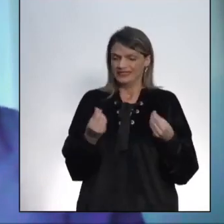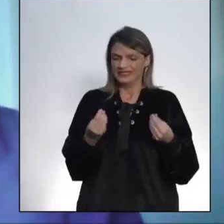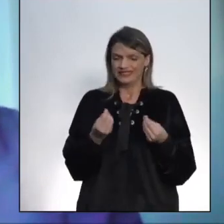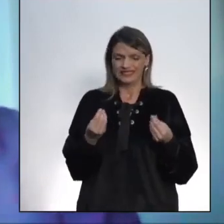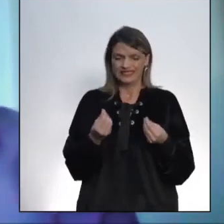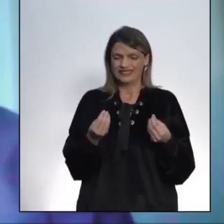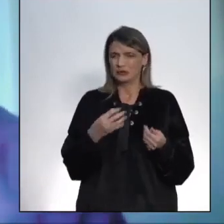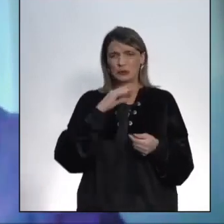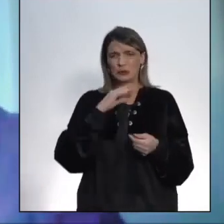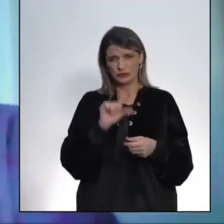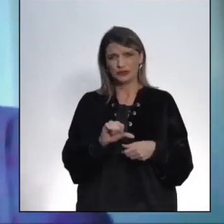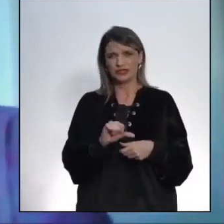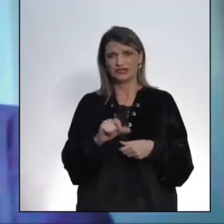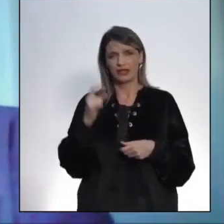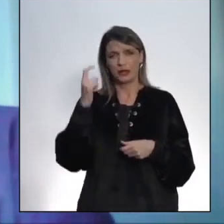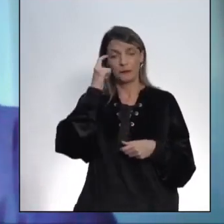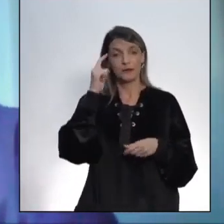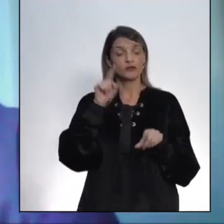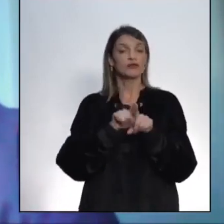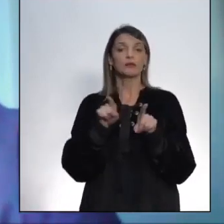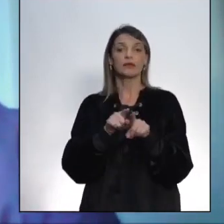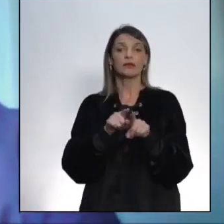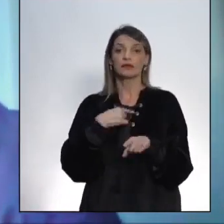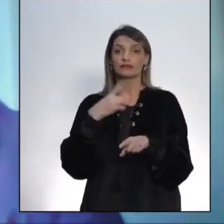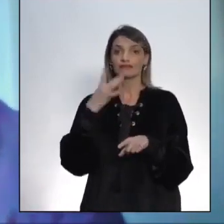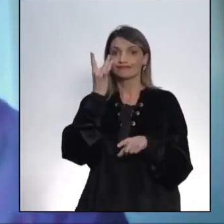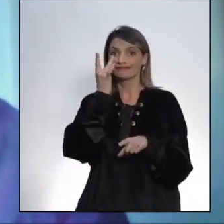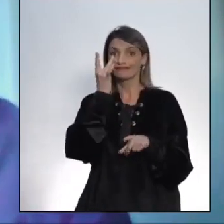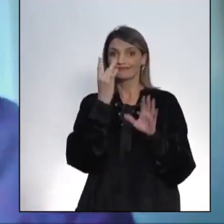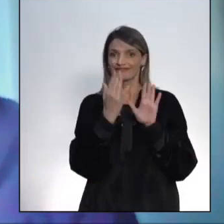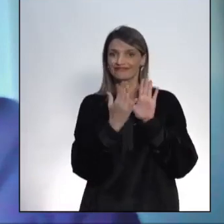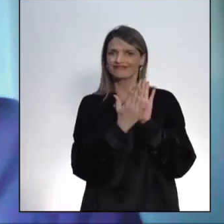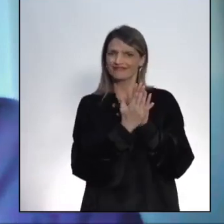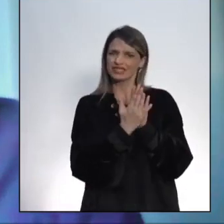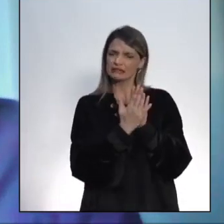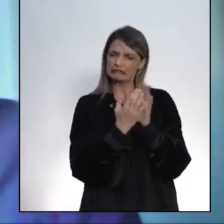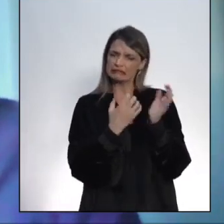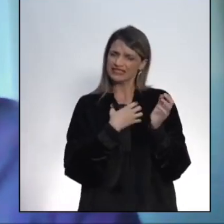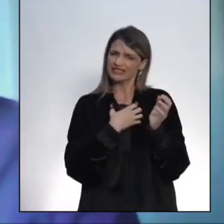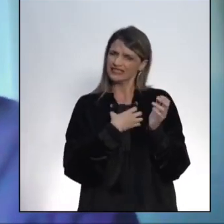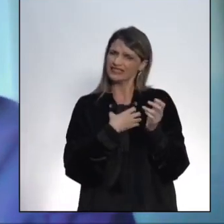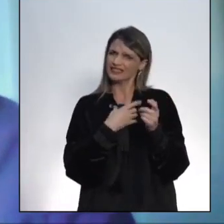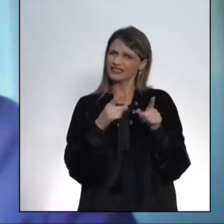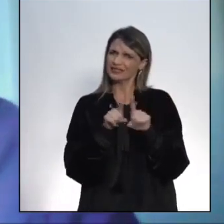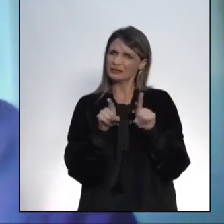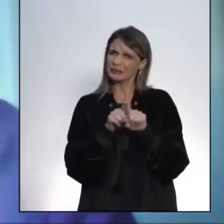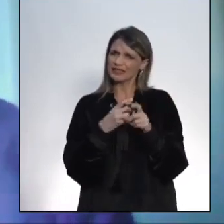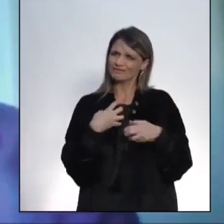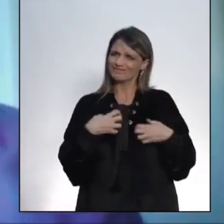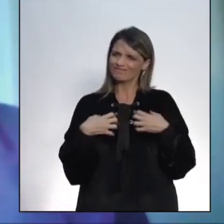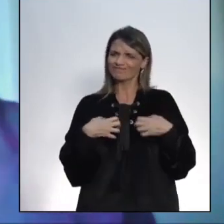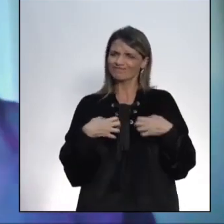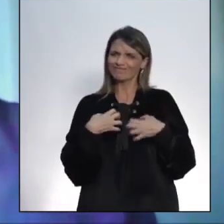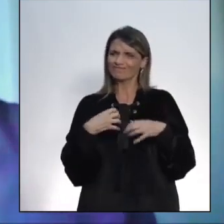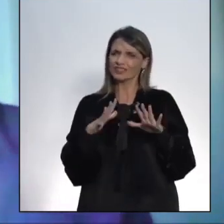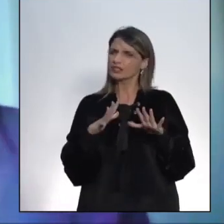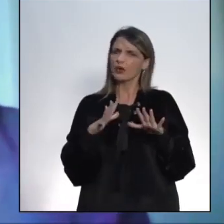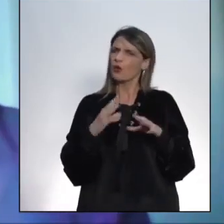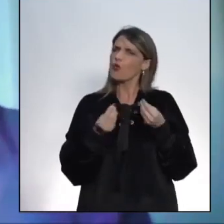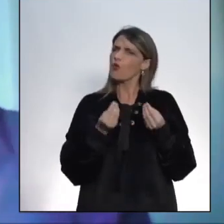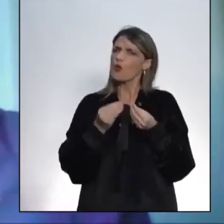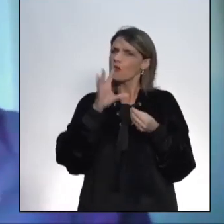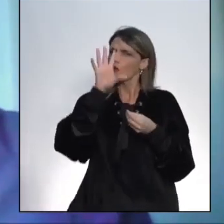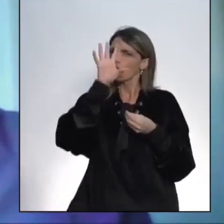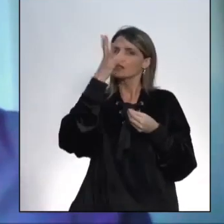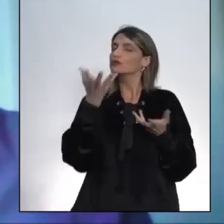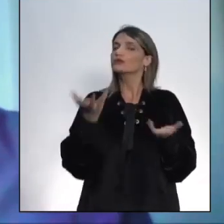penso que também quando eu estou no presencial eu tenho essas mesmas sensações, a questão é como é que eu resolvo isso? E como